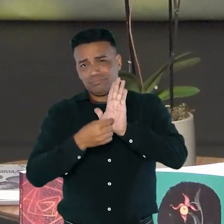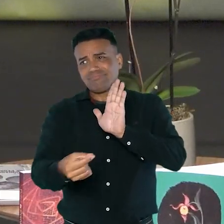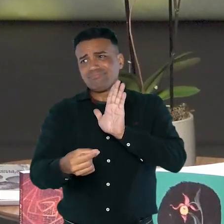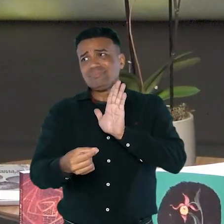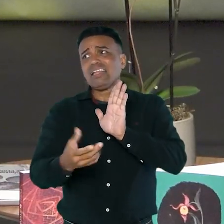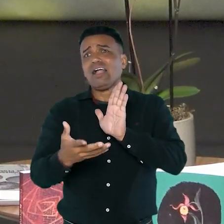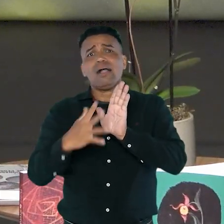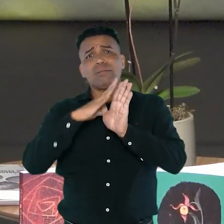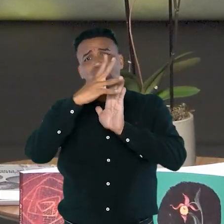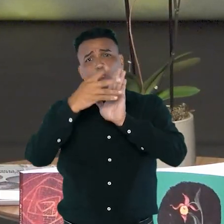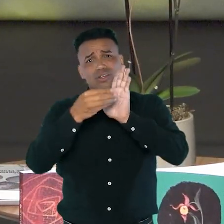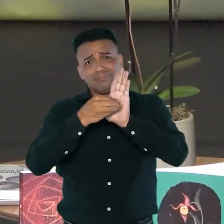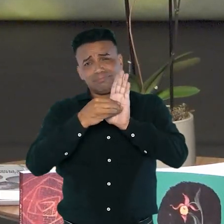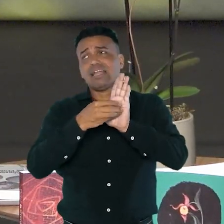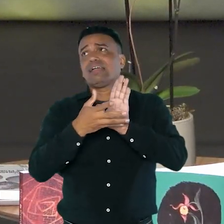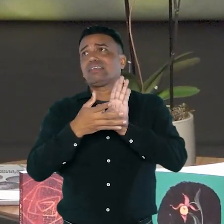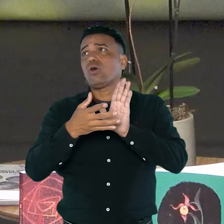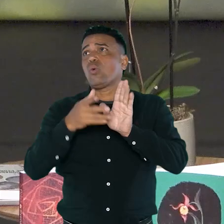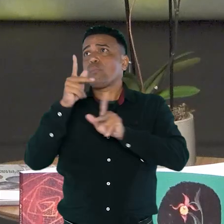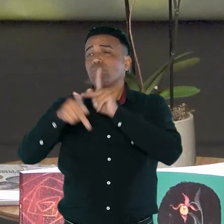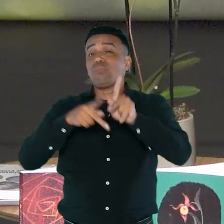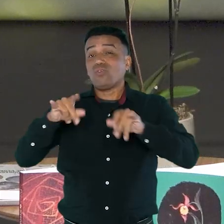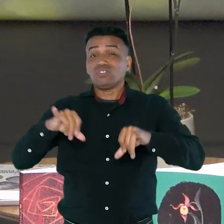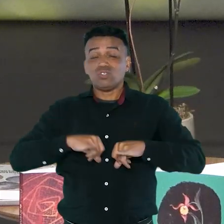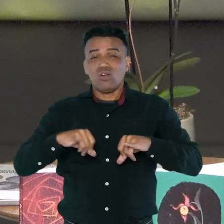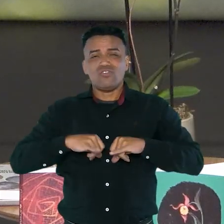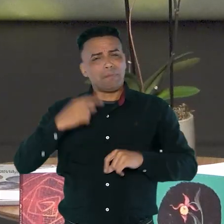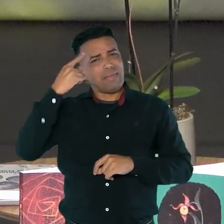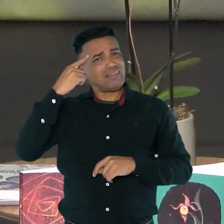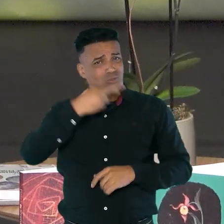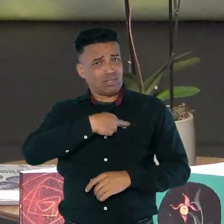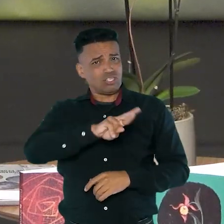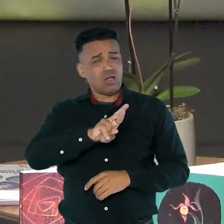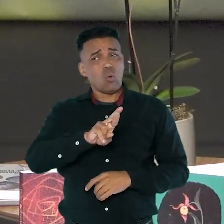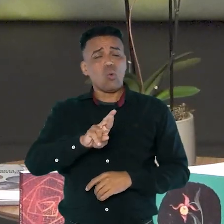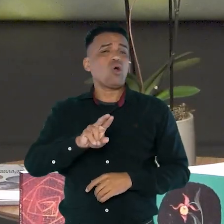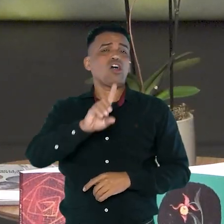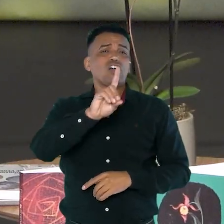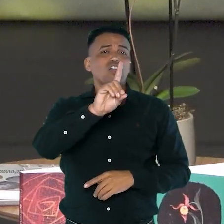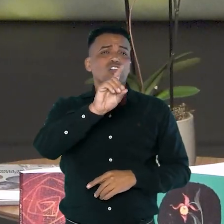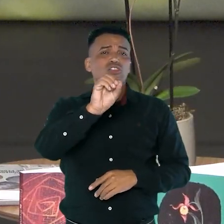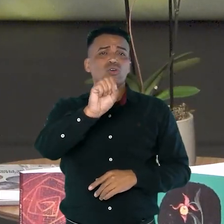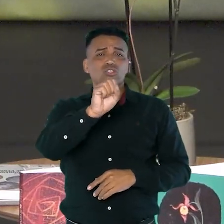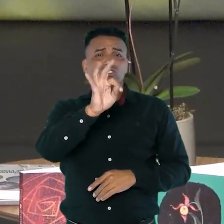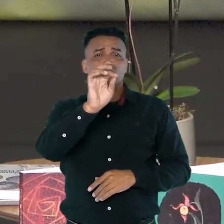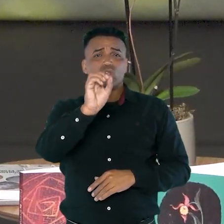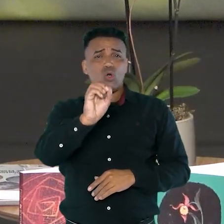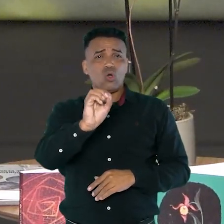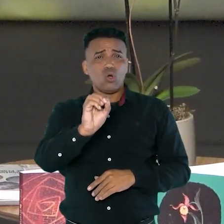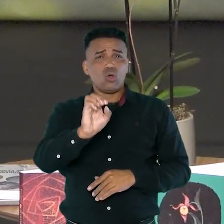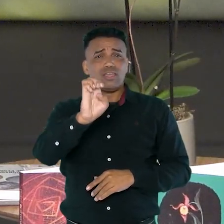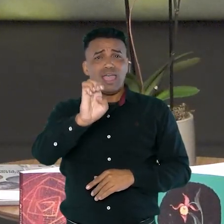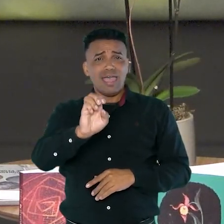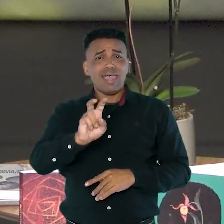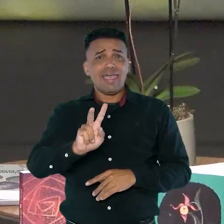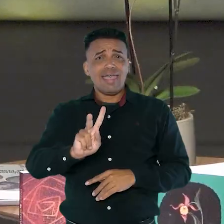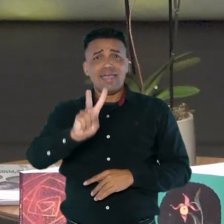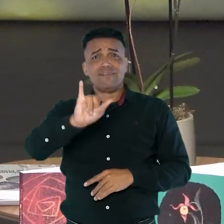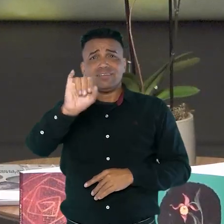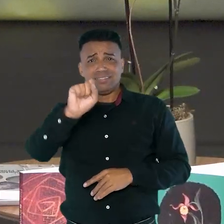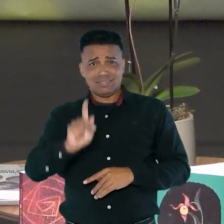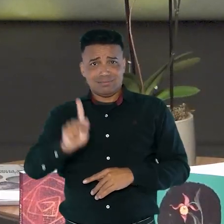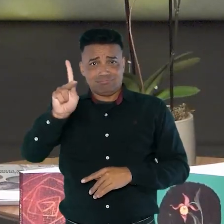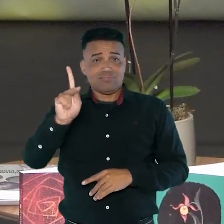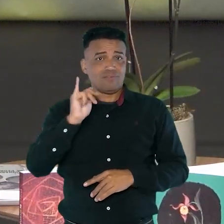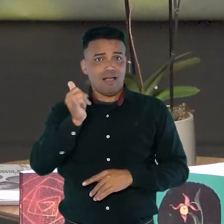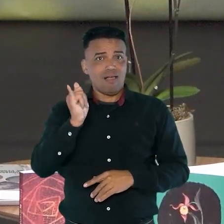sofre. Porque quando eu penso em religião, Dostoiévski fala, as pessoas não querem Deus, querem milagres. Então eu